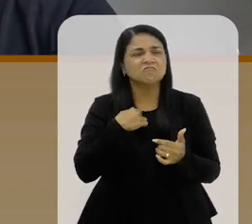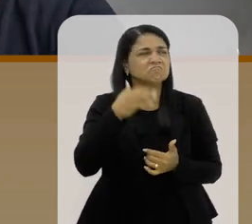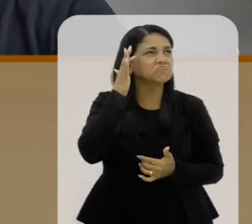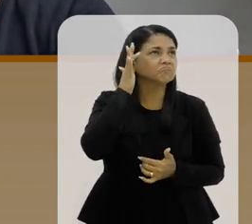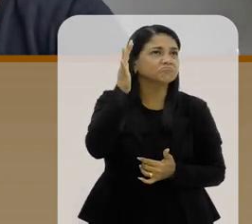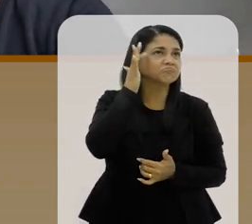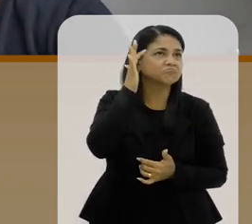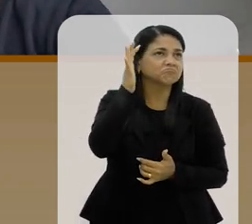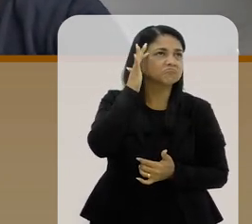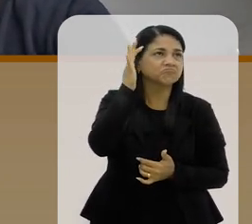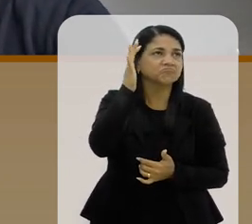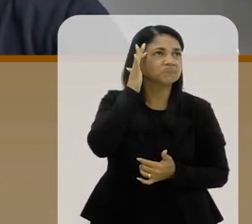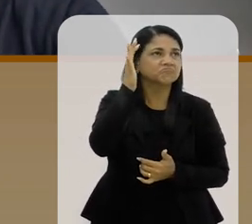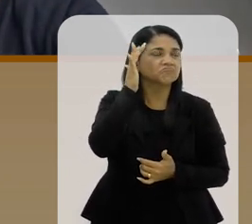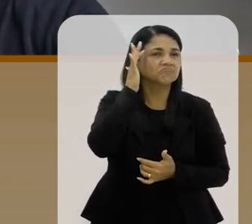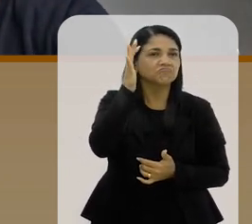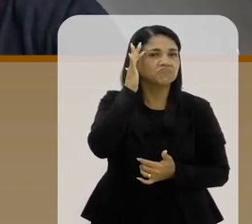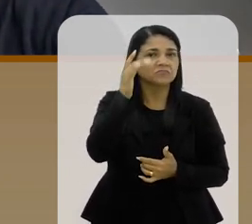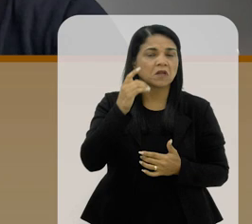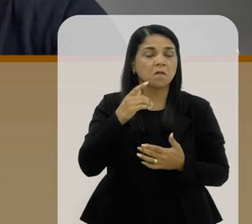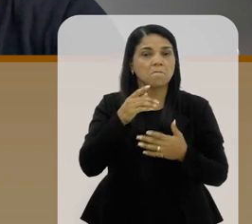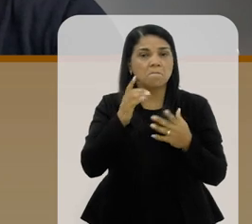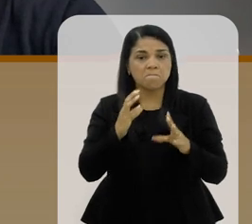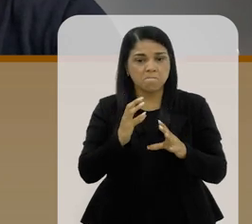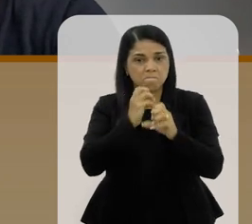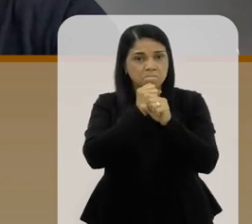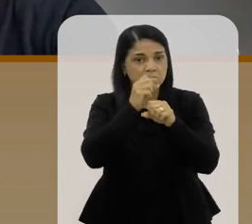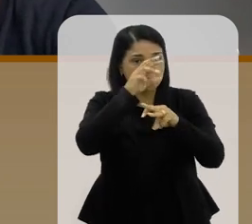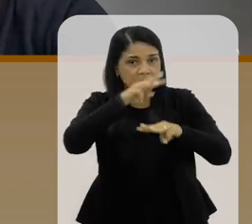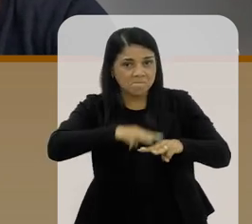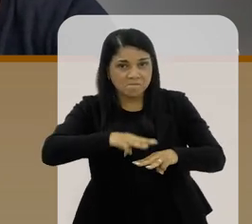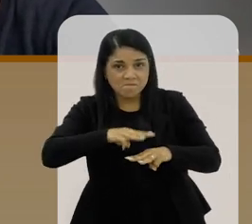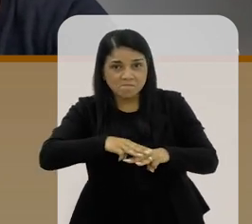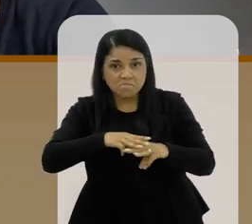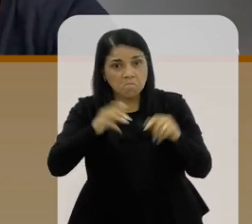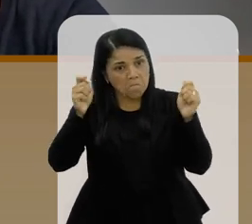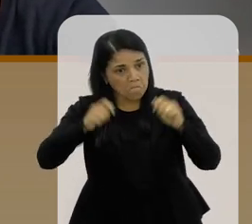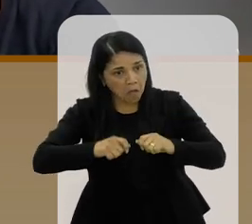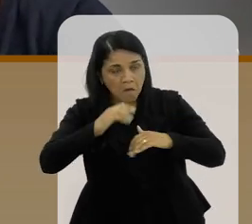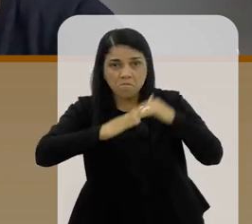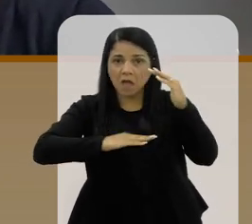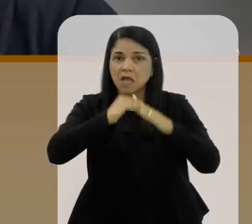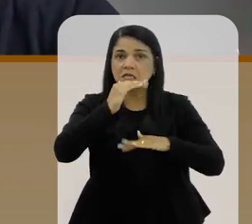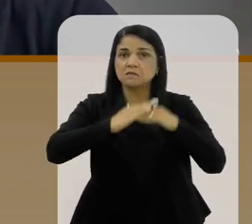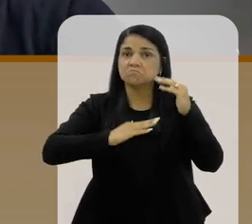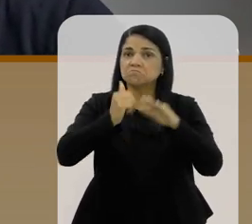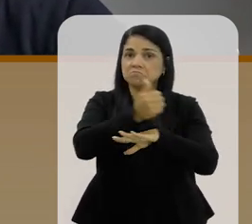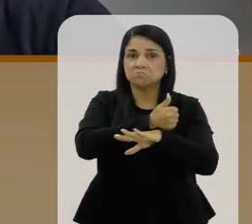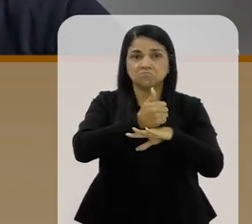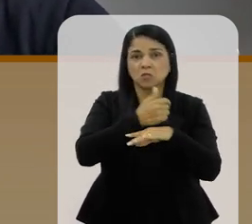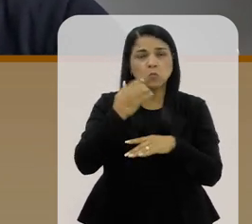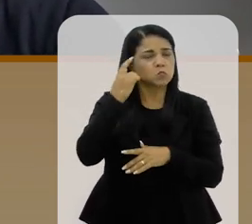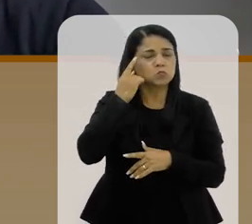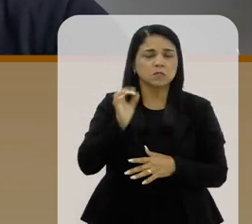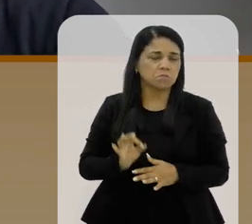em mente a ideia de que ser matemático era uma possível carreira.